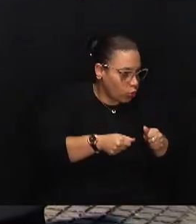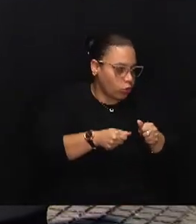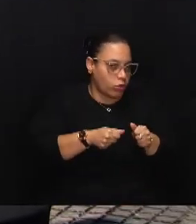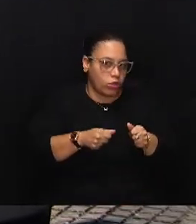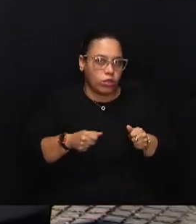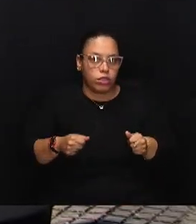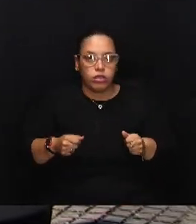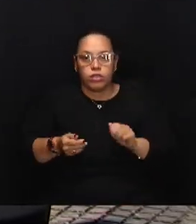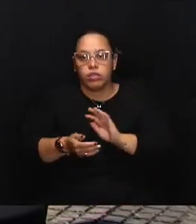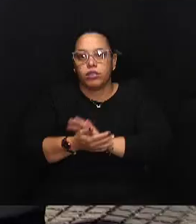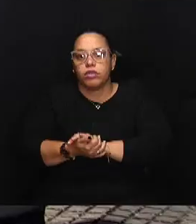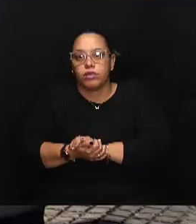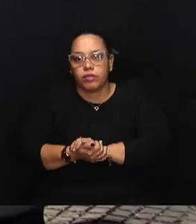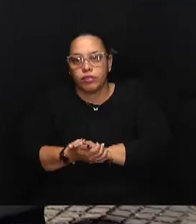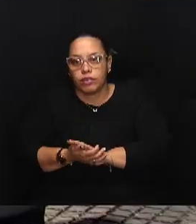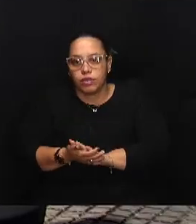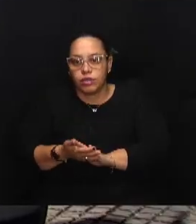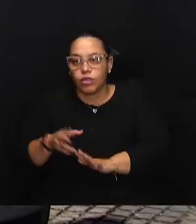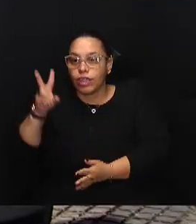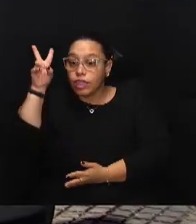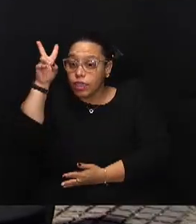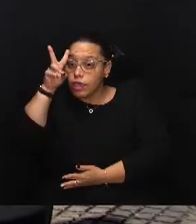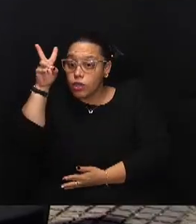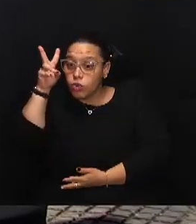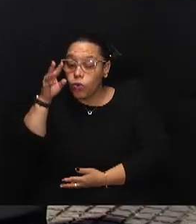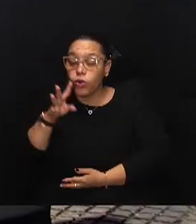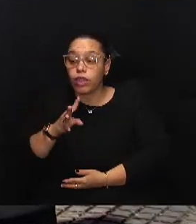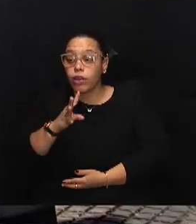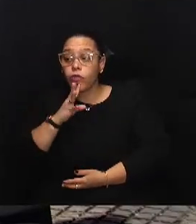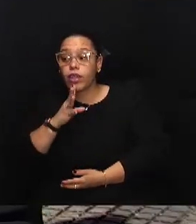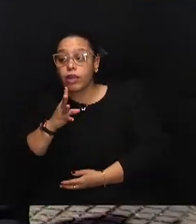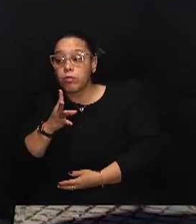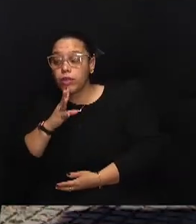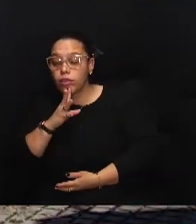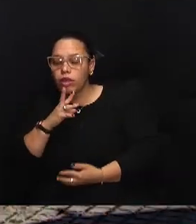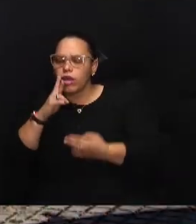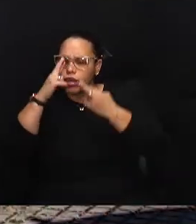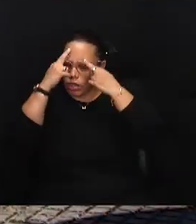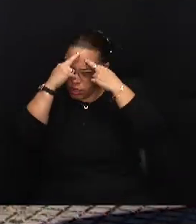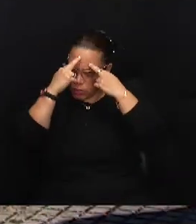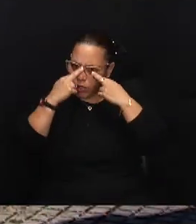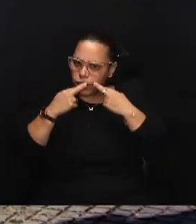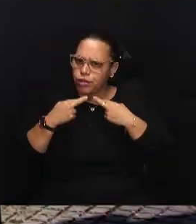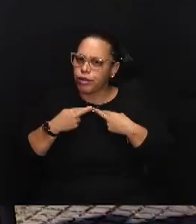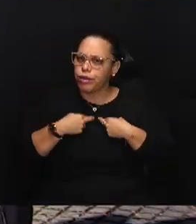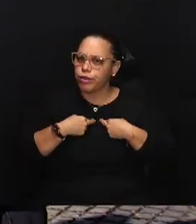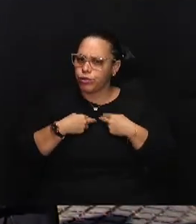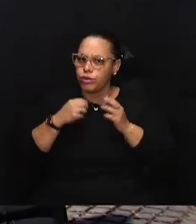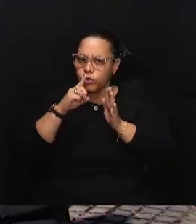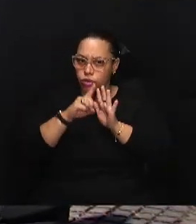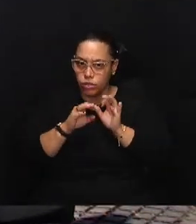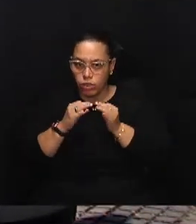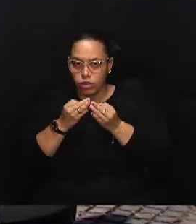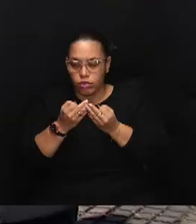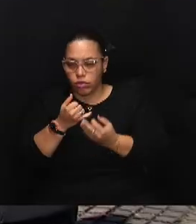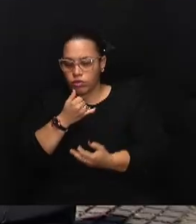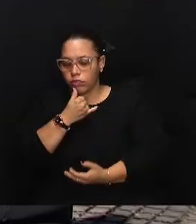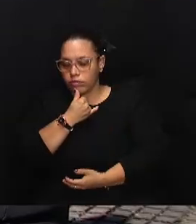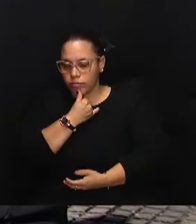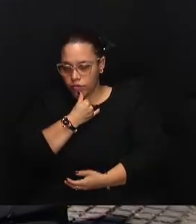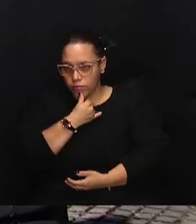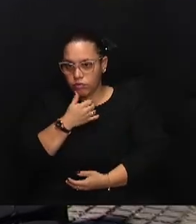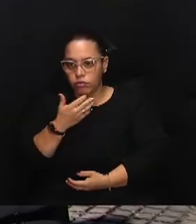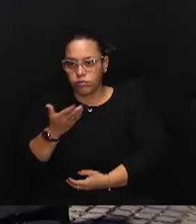O que as pessoas precisam se apropriar é dessas histórias e desses espaços. Claro, respeitando o direito das famílias enlutadas. Eu falo